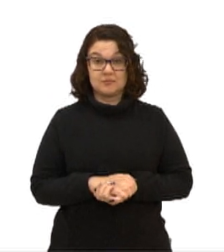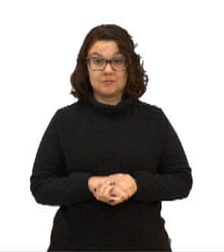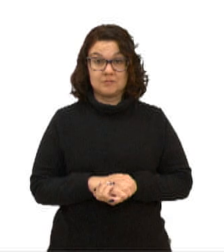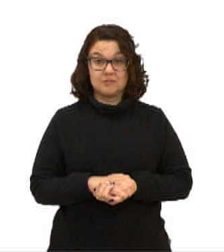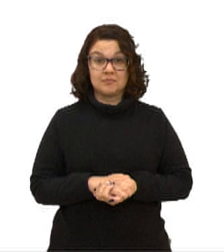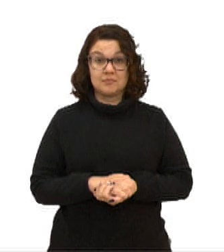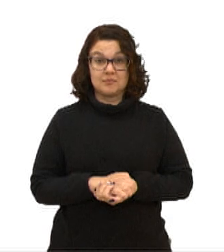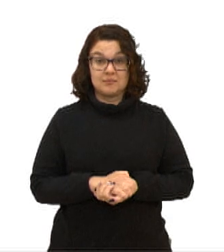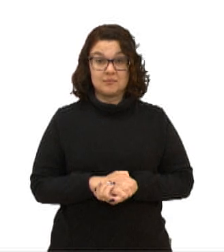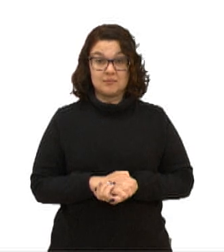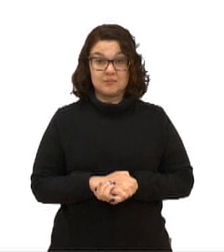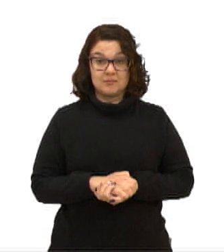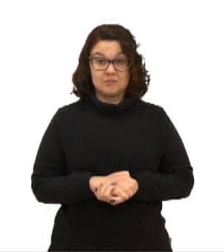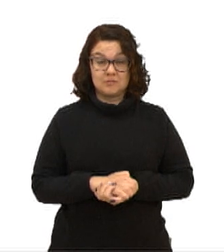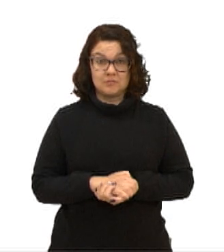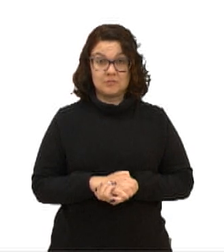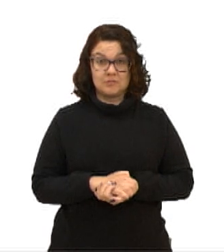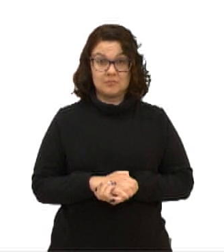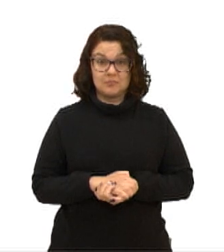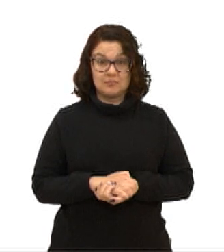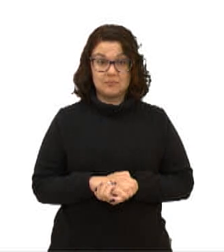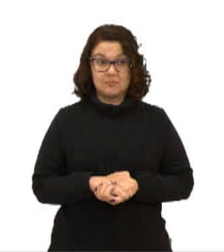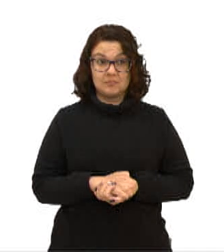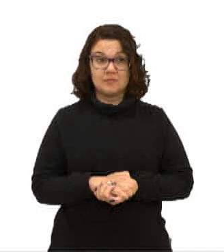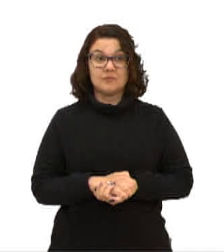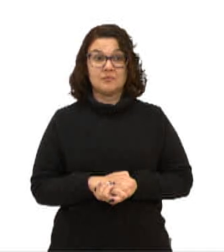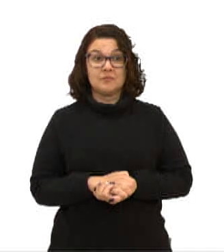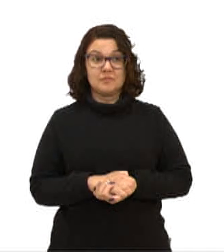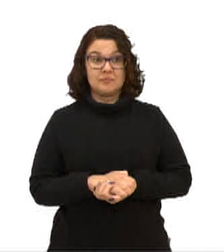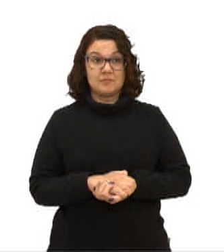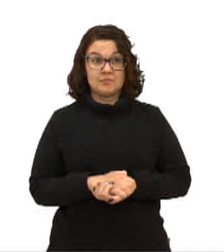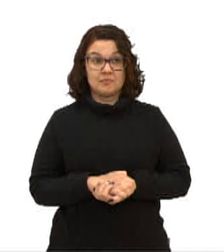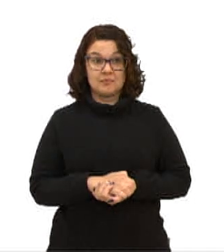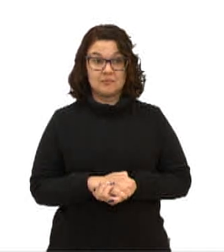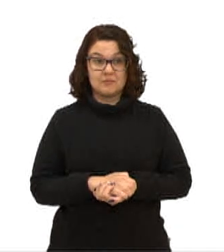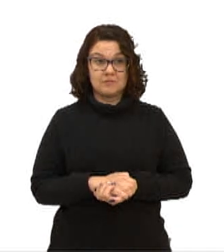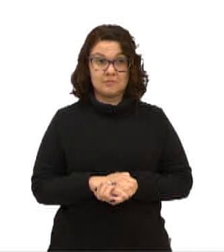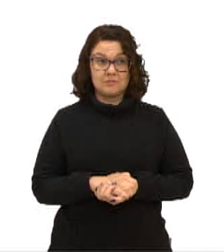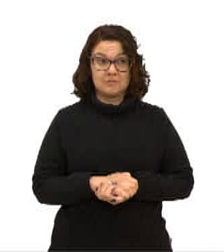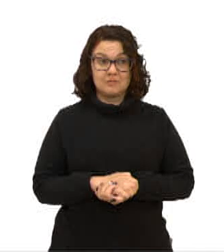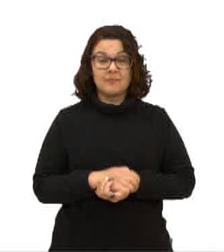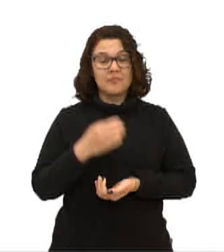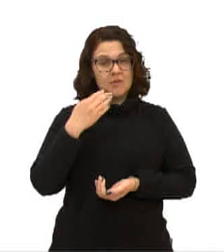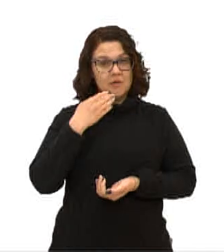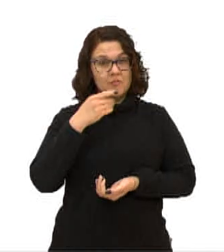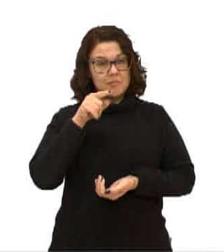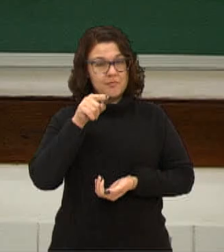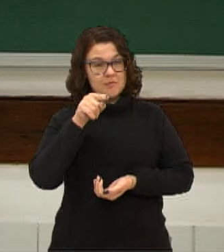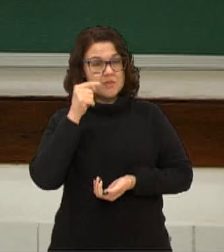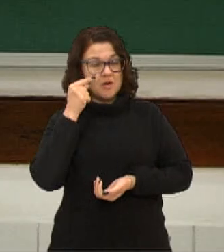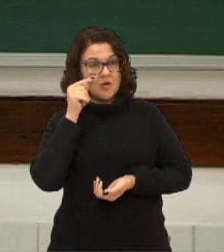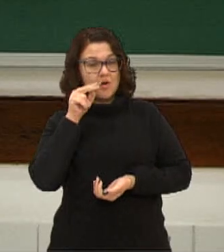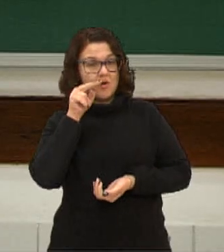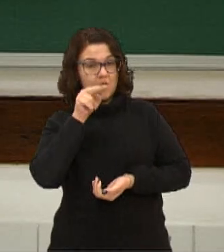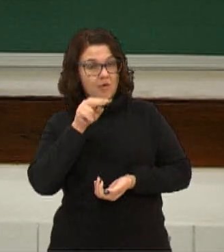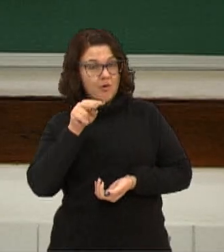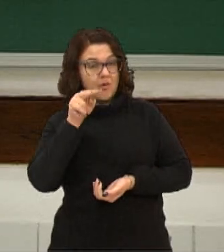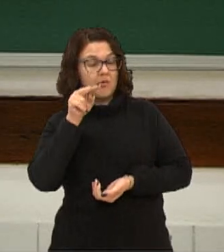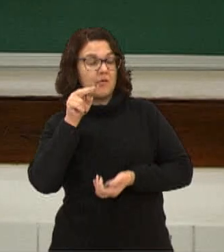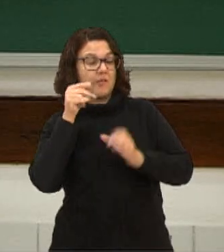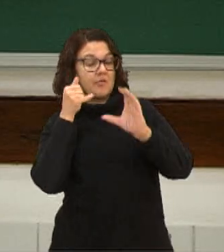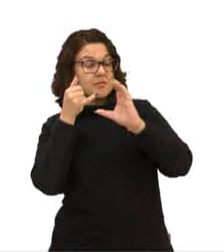a em los medios de transporte. Para começar, eu peço a você que observe